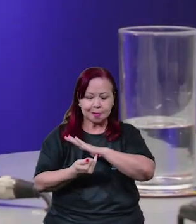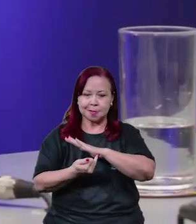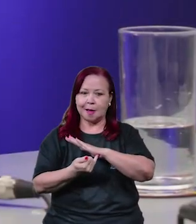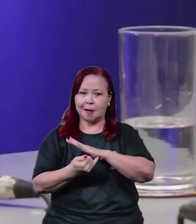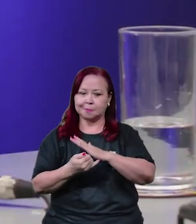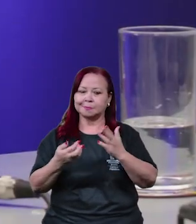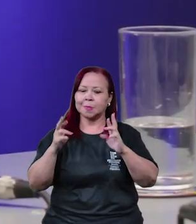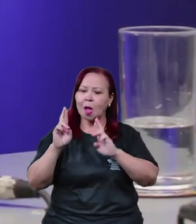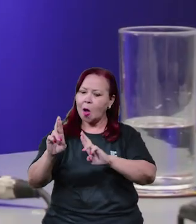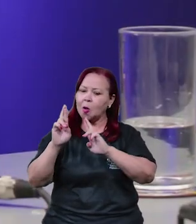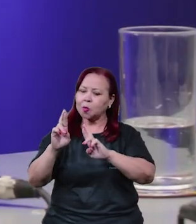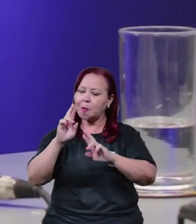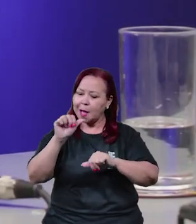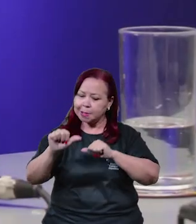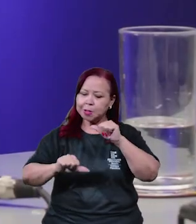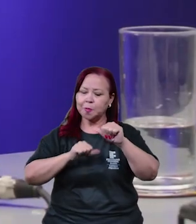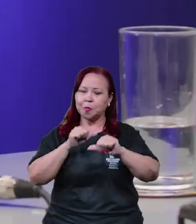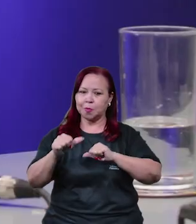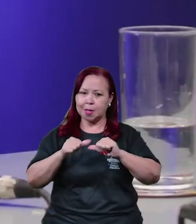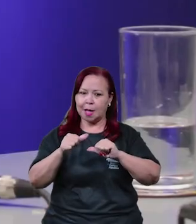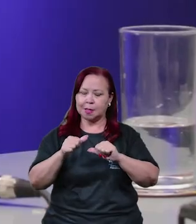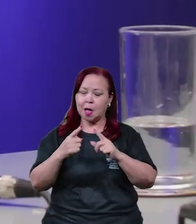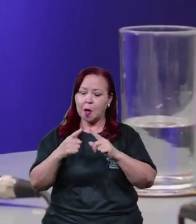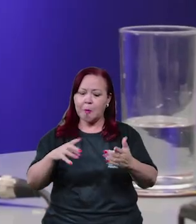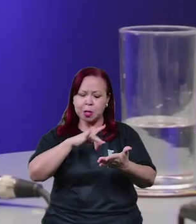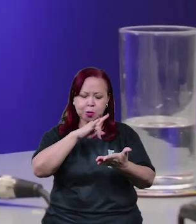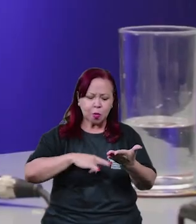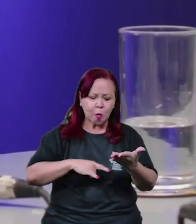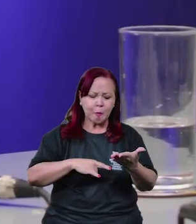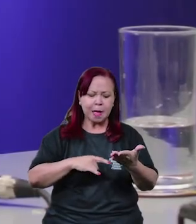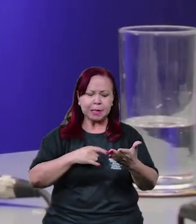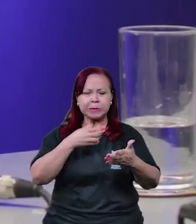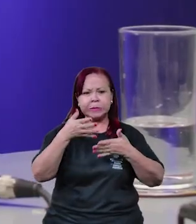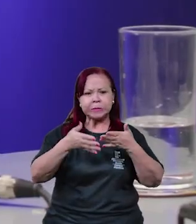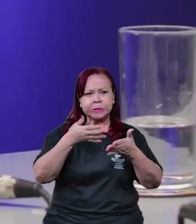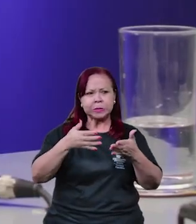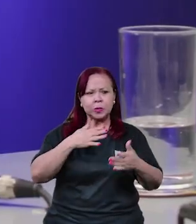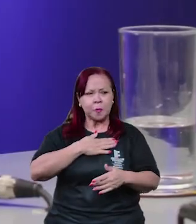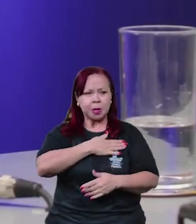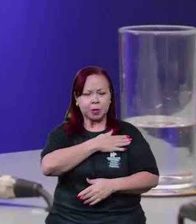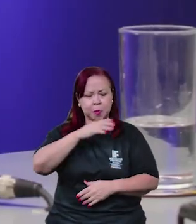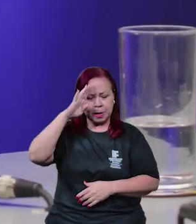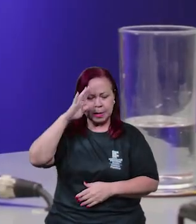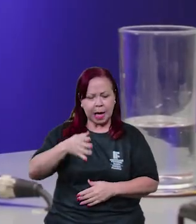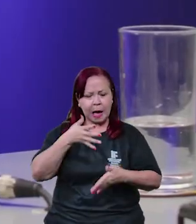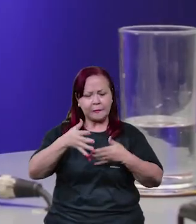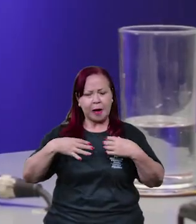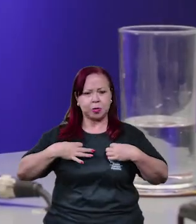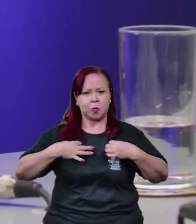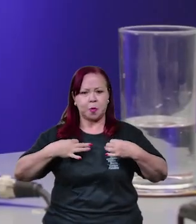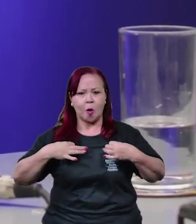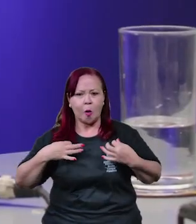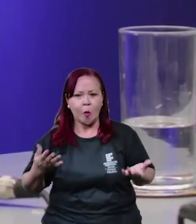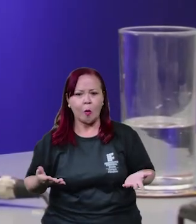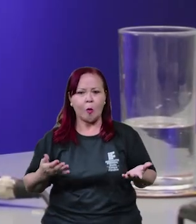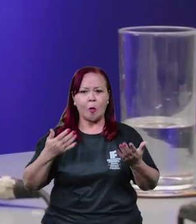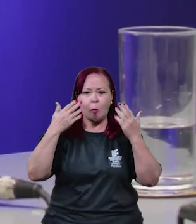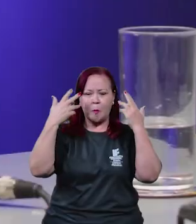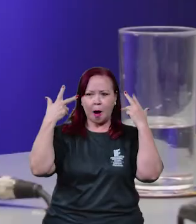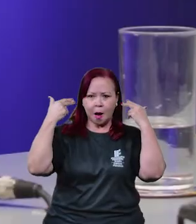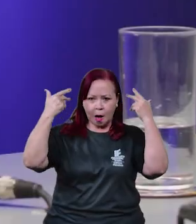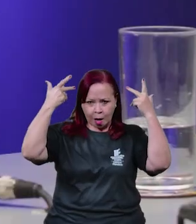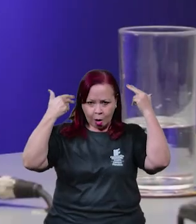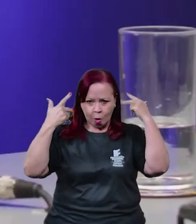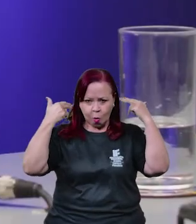que as referências que tinham lá, e era tipo aqueles documentos que falam sobre roupa, né? Porque eles têm todas essas